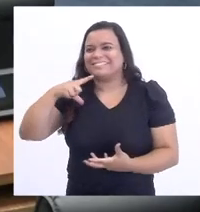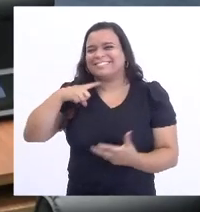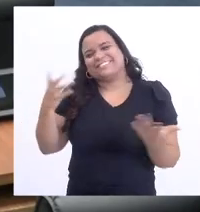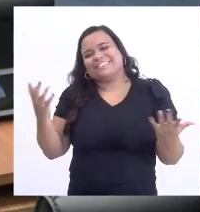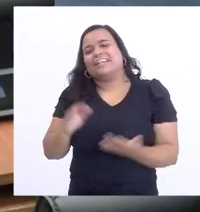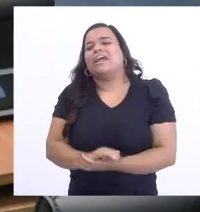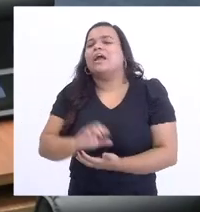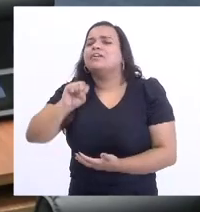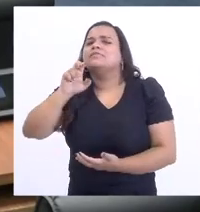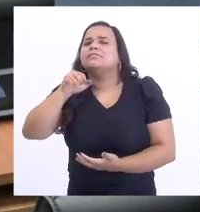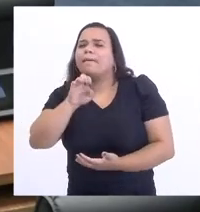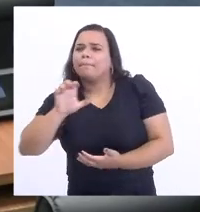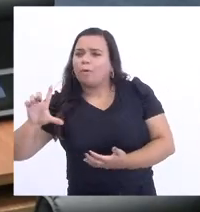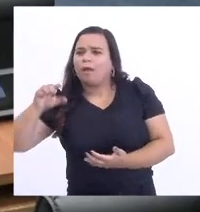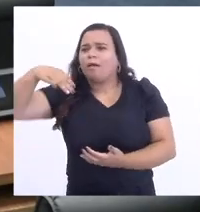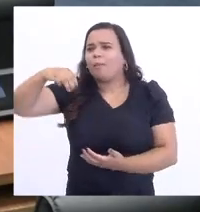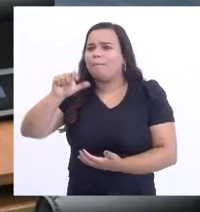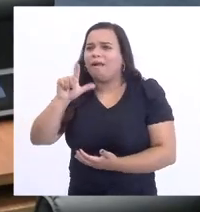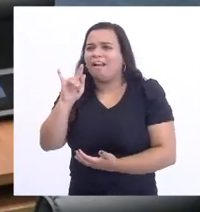Samuel Malafaia.